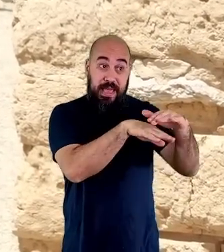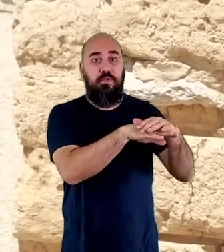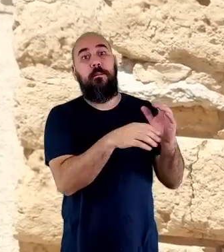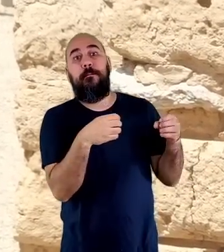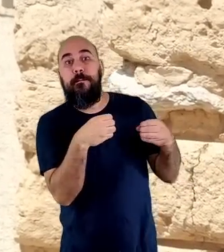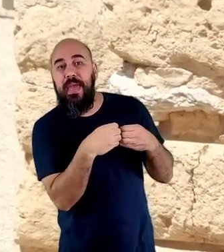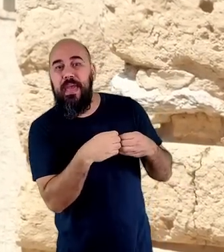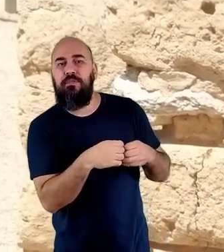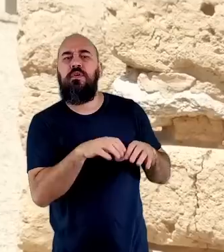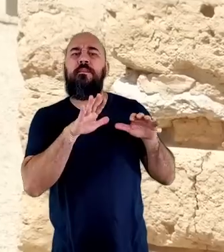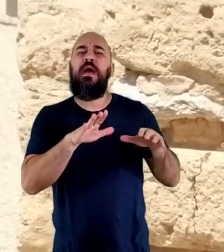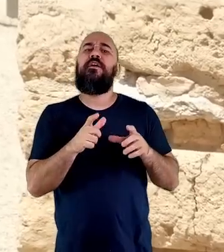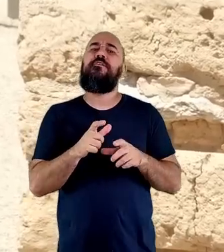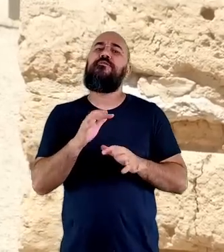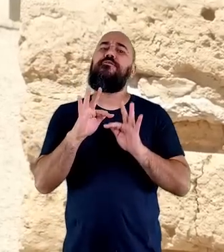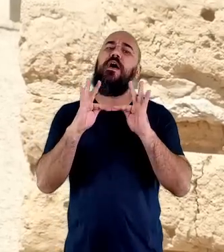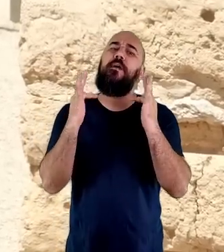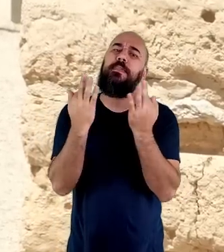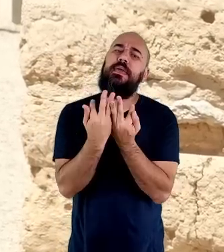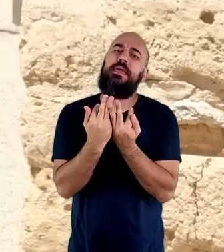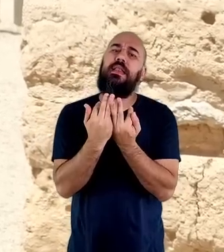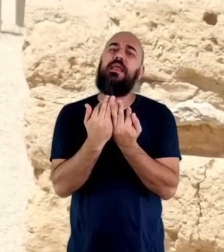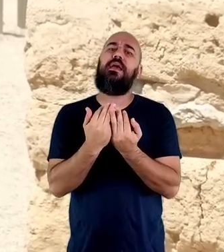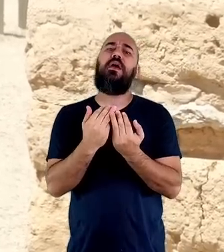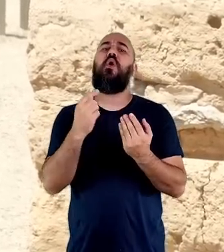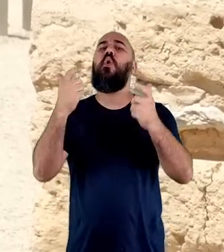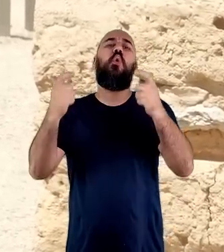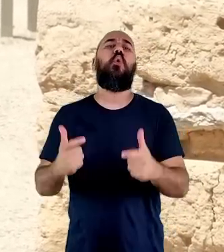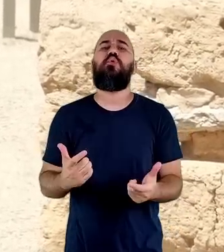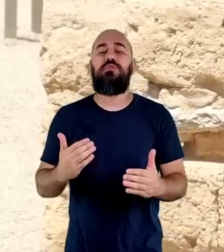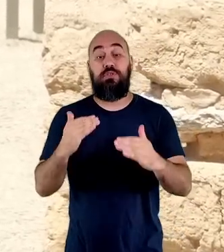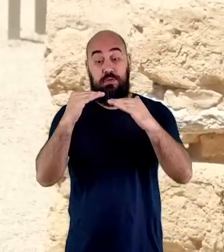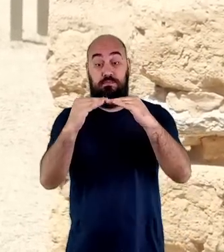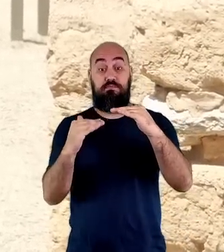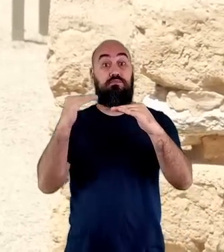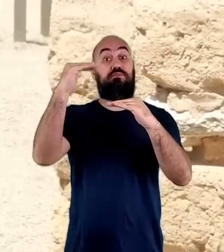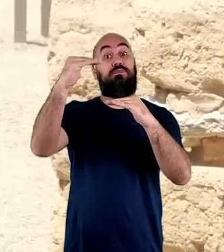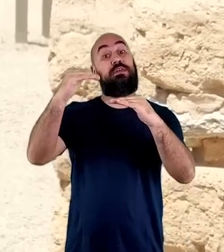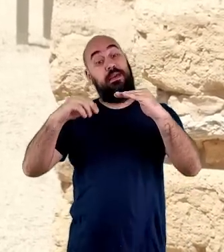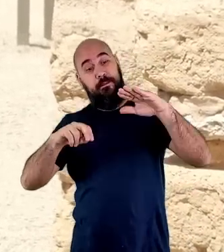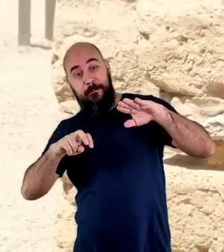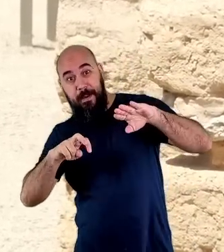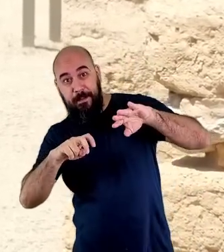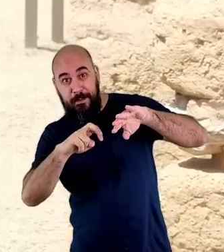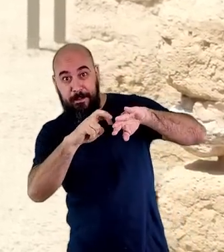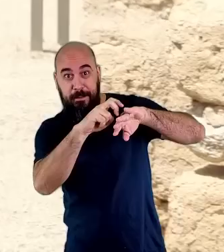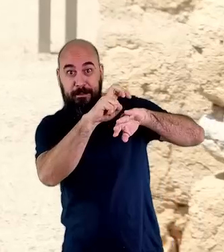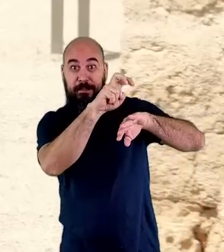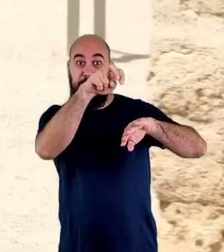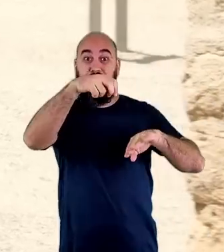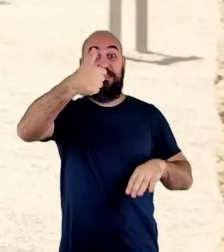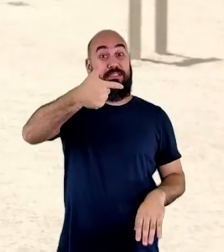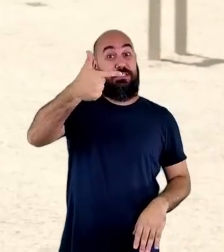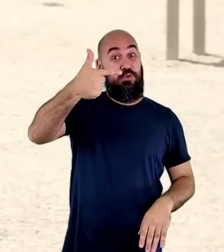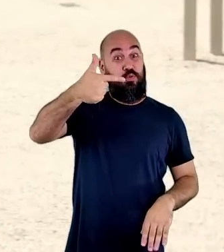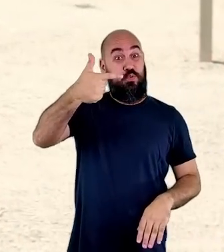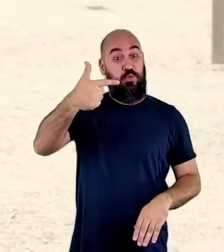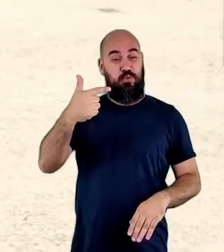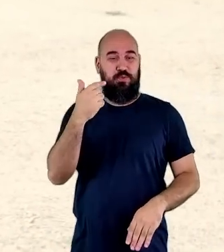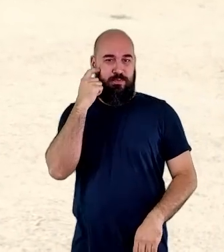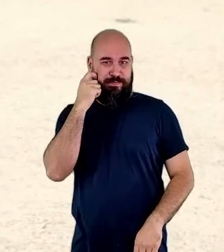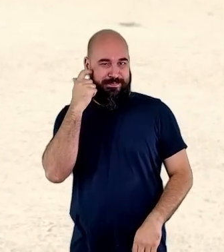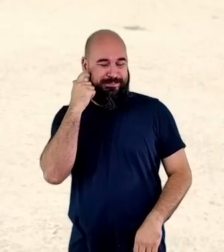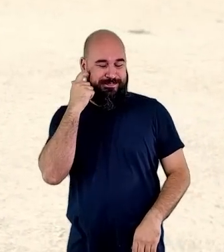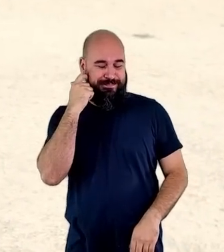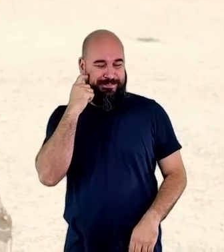família ficava em grande parte no lugar superior, no plano superior, no segundo pavimento da casa. Aqui, se você olhar bem, nós